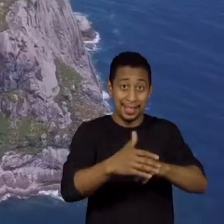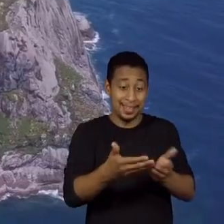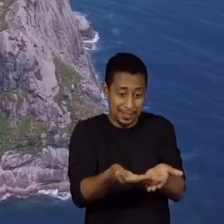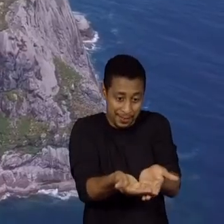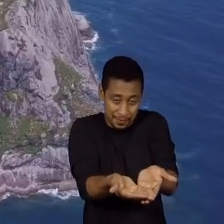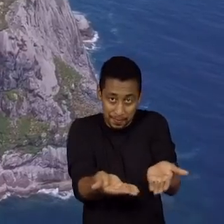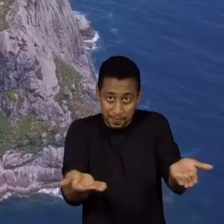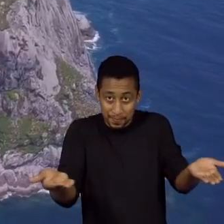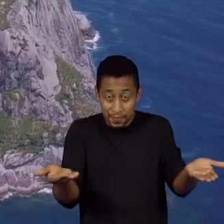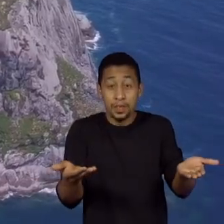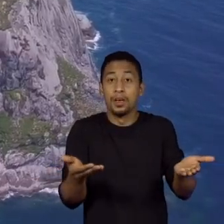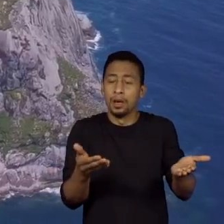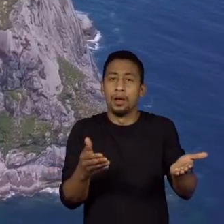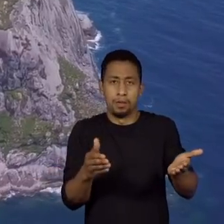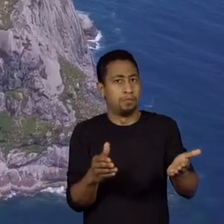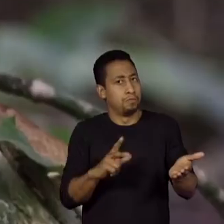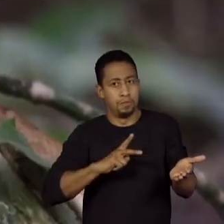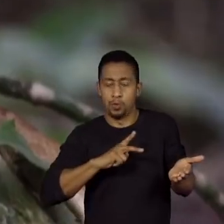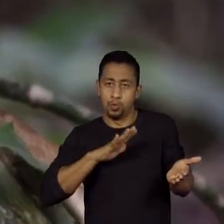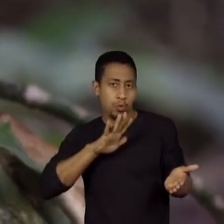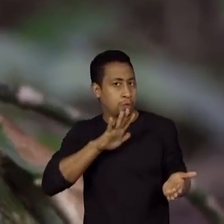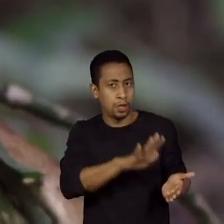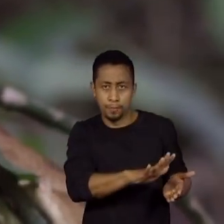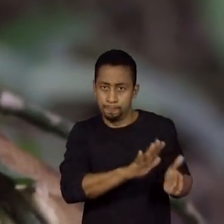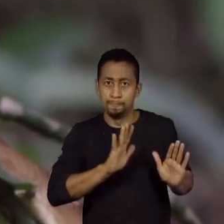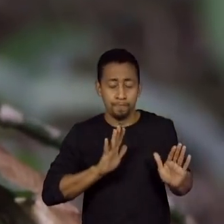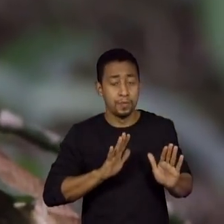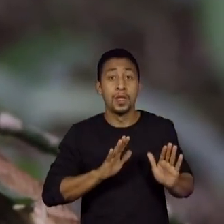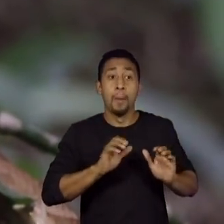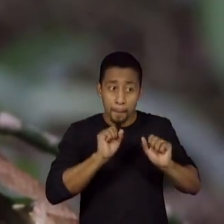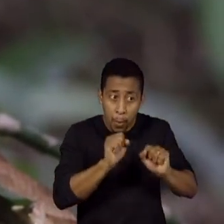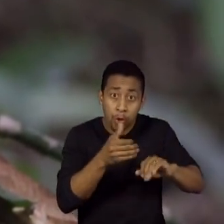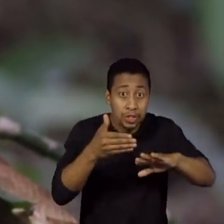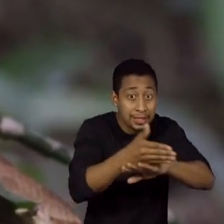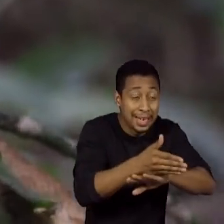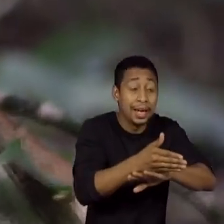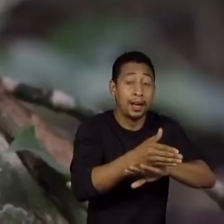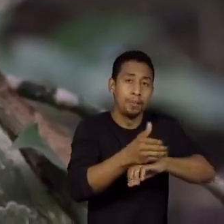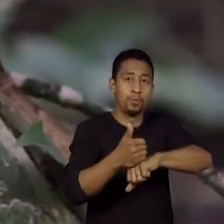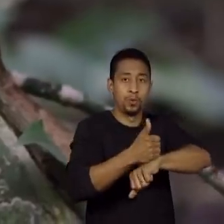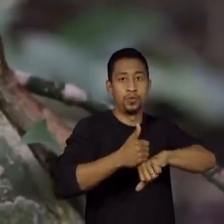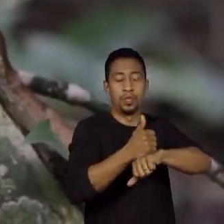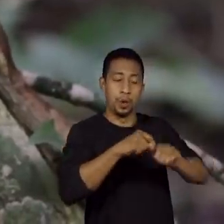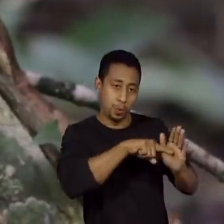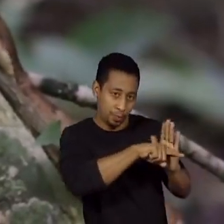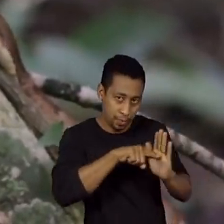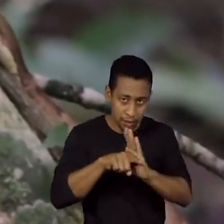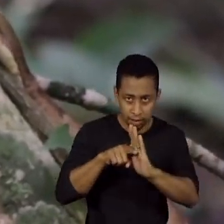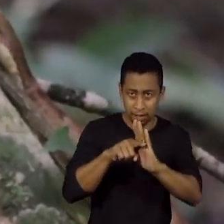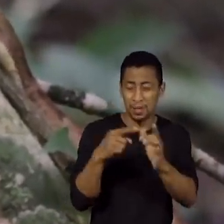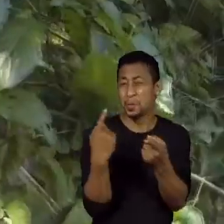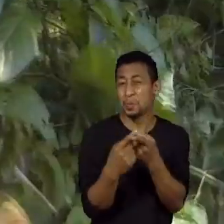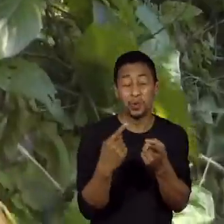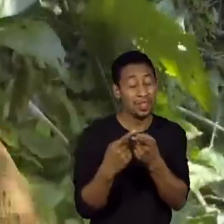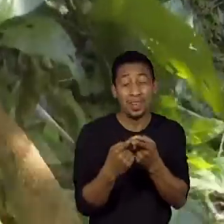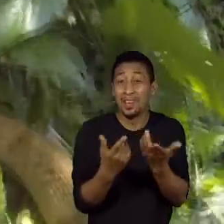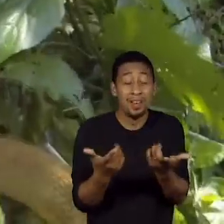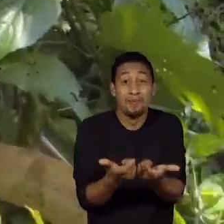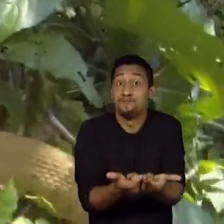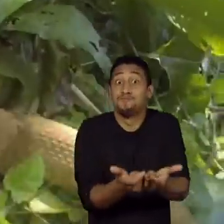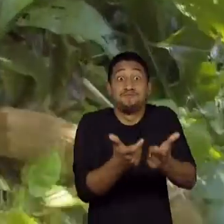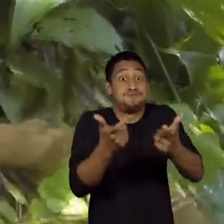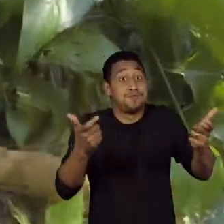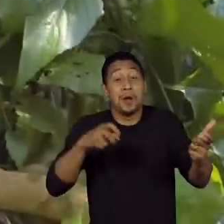a pesquisadores, por abrigar uma grande quantidade de serpentes, uma espécie endêmica que